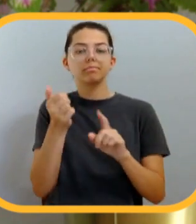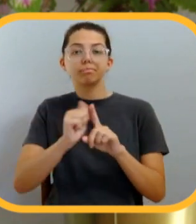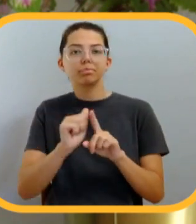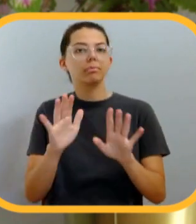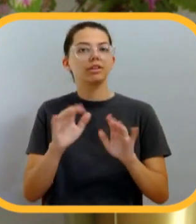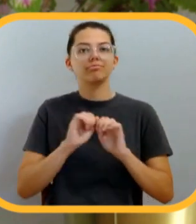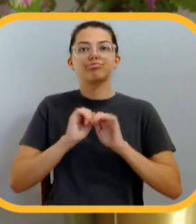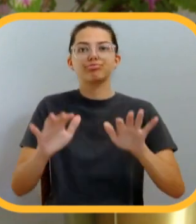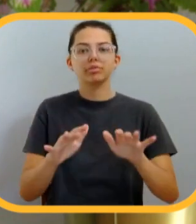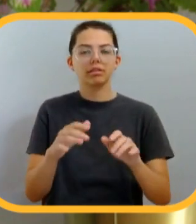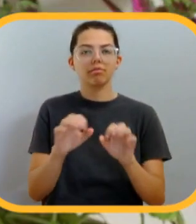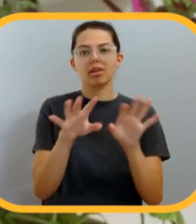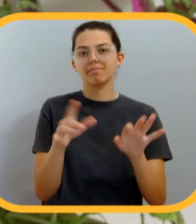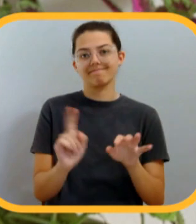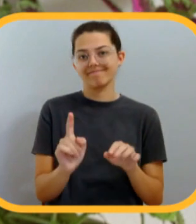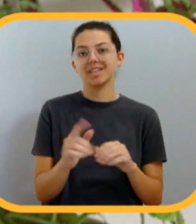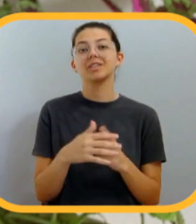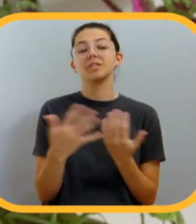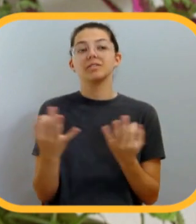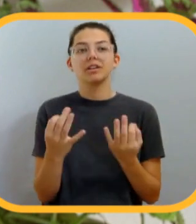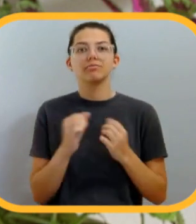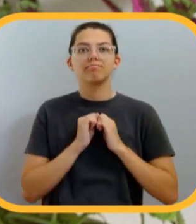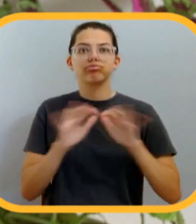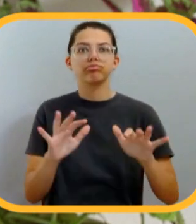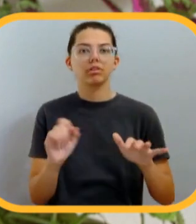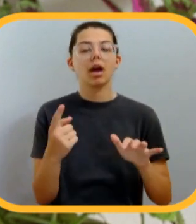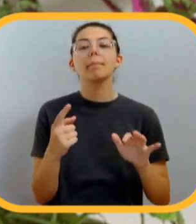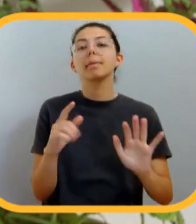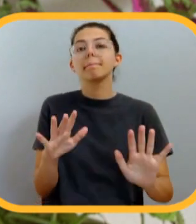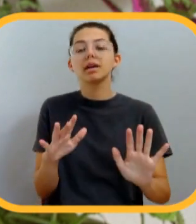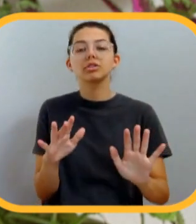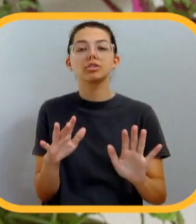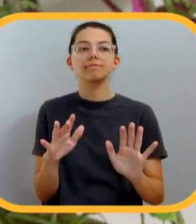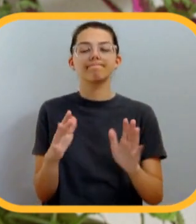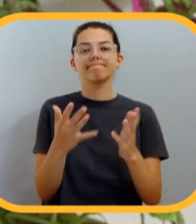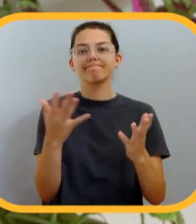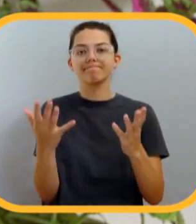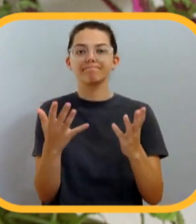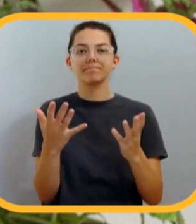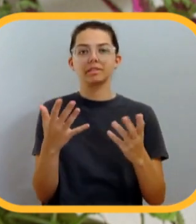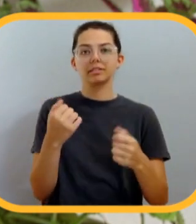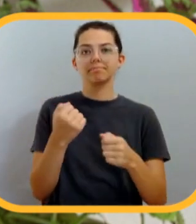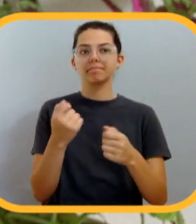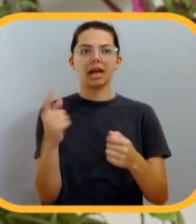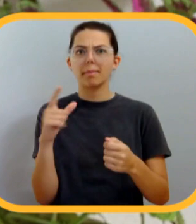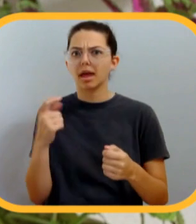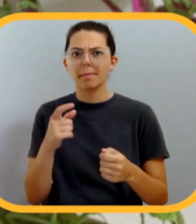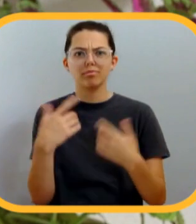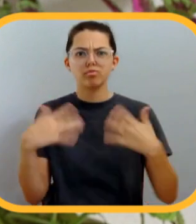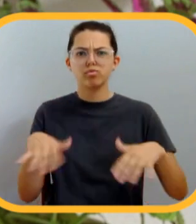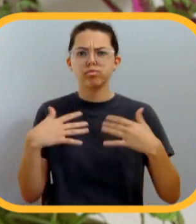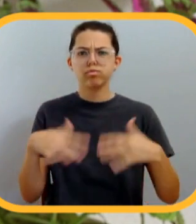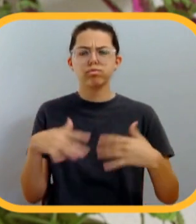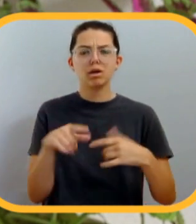erro, mas o alcance nunca será o mesmo. Por isso é que também se insistia ali há pouco, é verdade, só que também a própria dinâmica